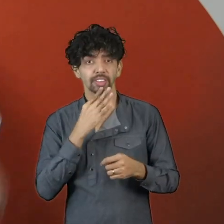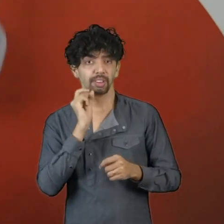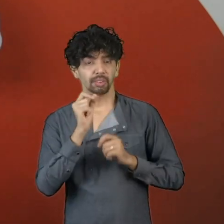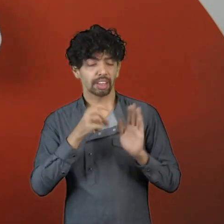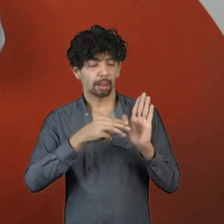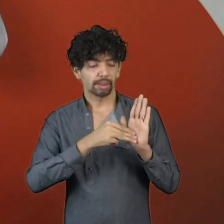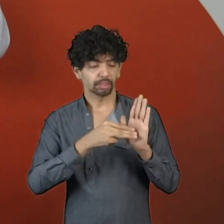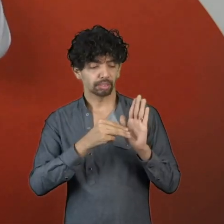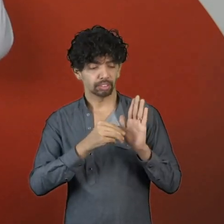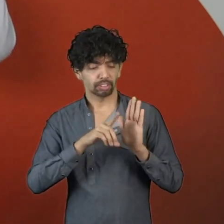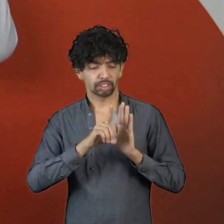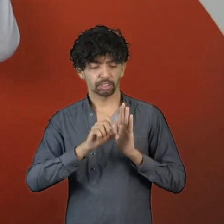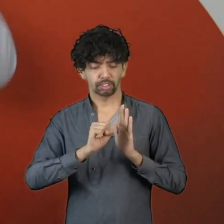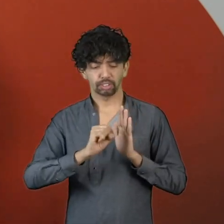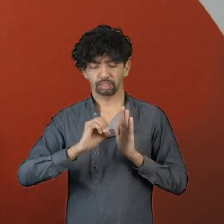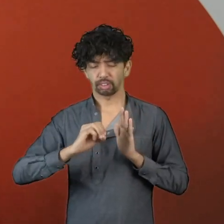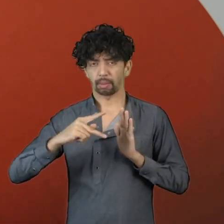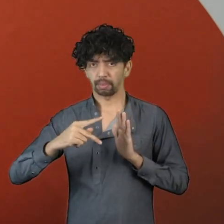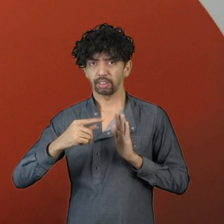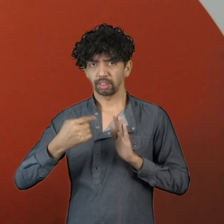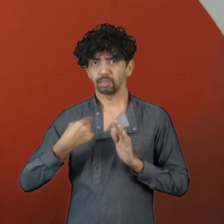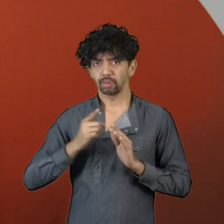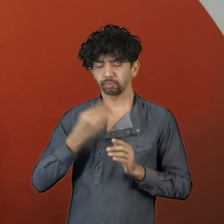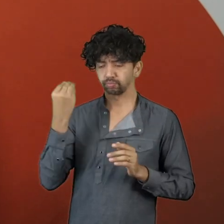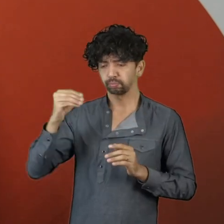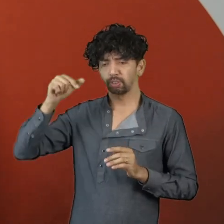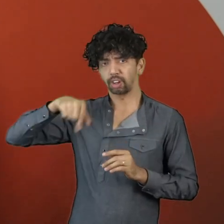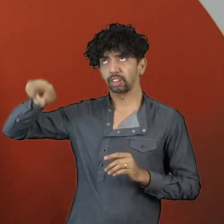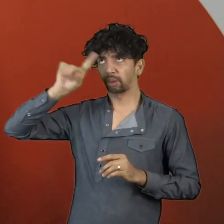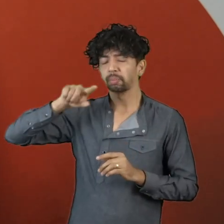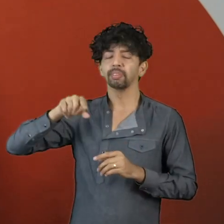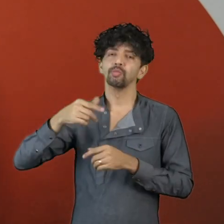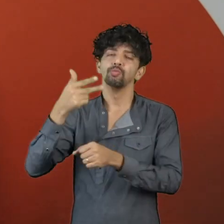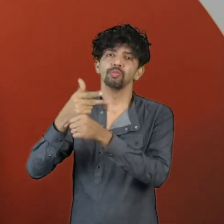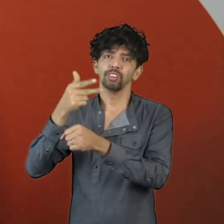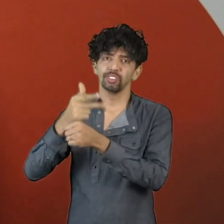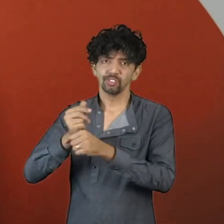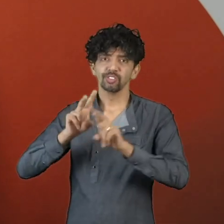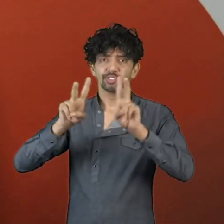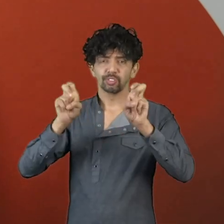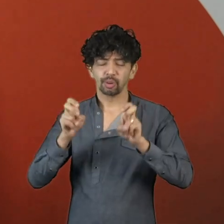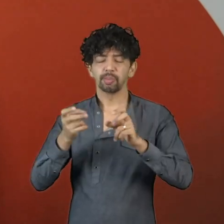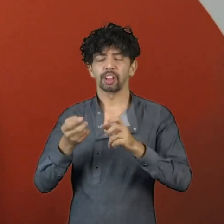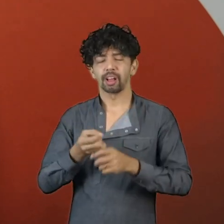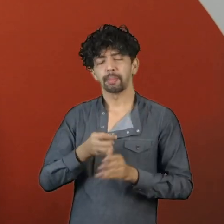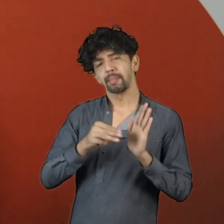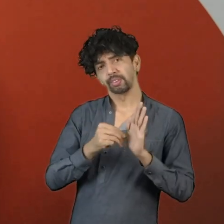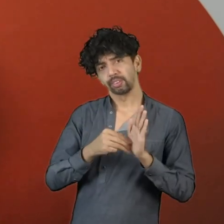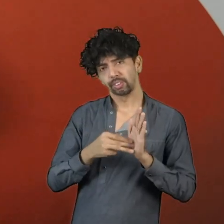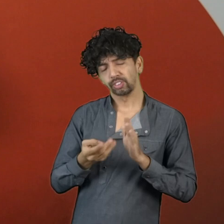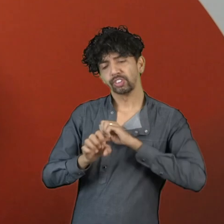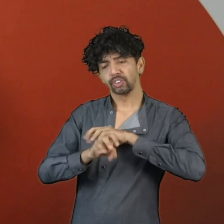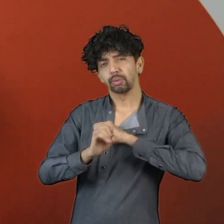deixar aqui um vídeo para você que é da metodologia de SOP de educação financeira. Por quê? Porque ela